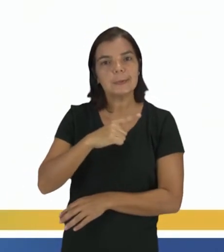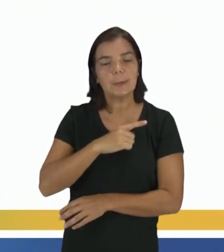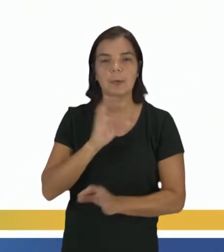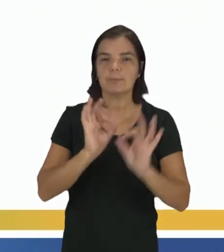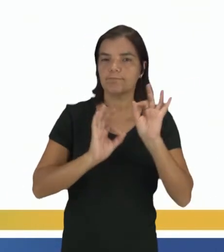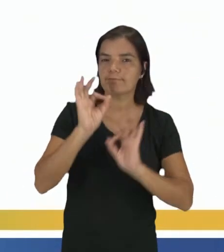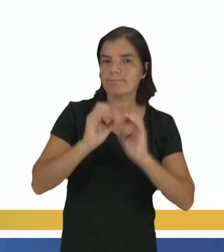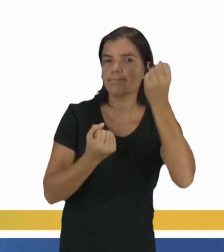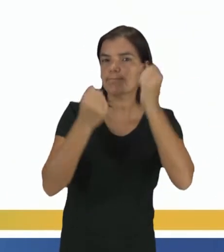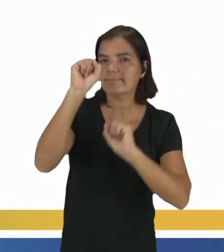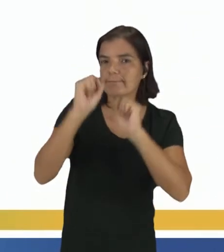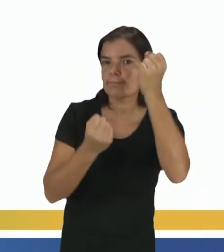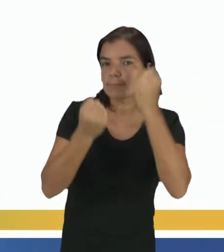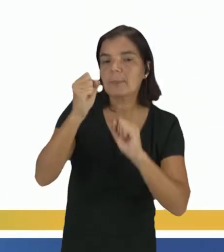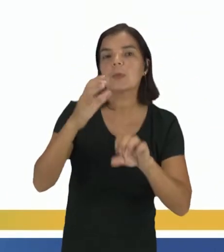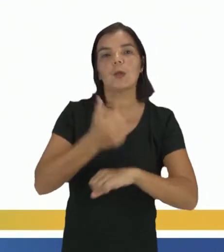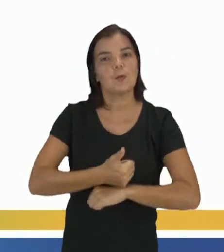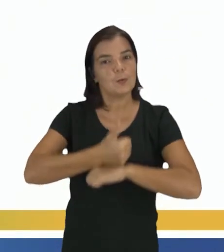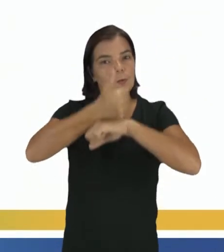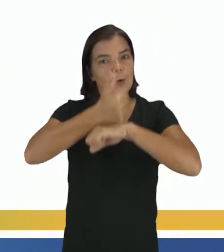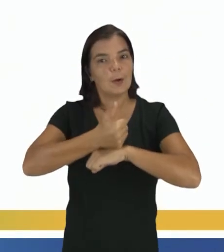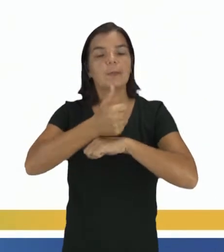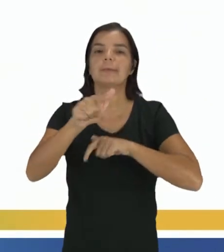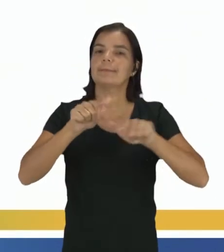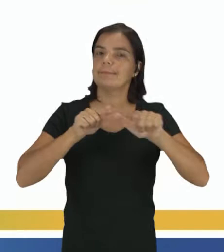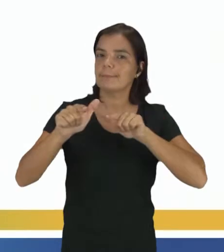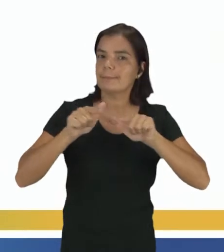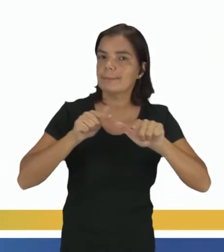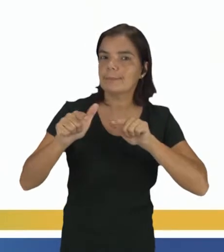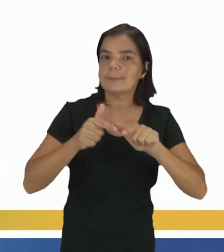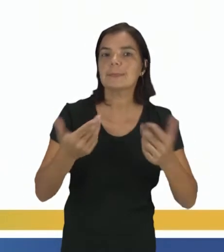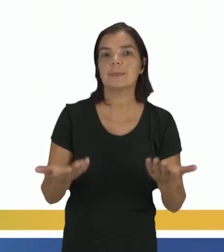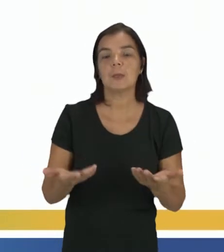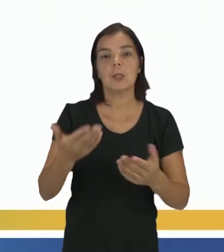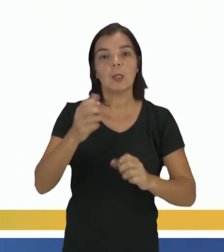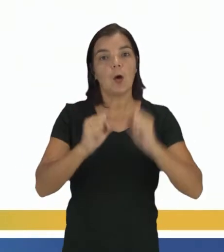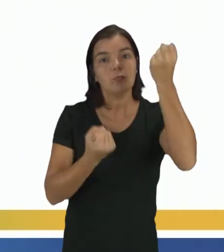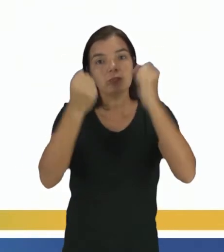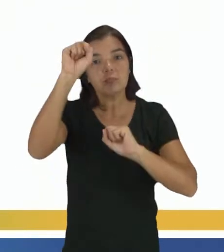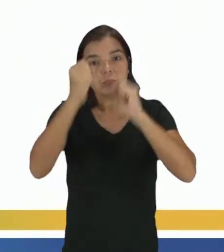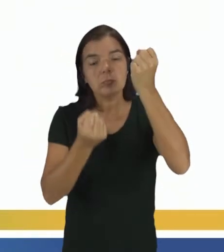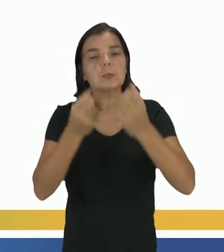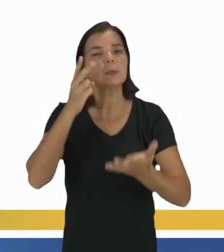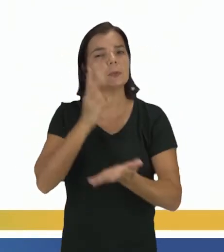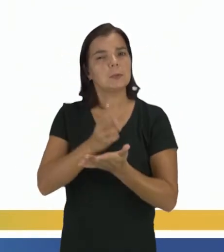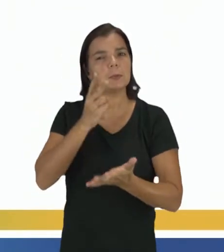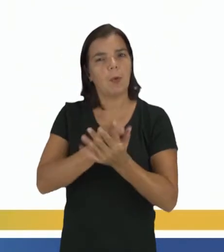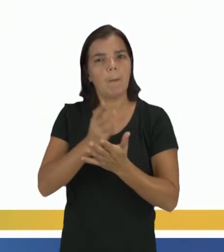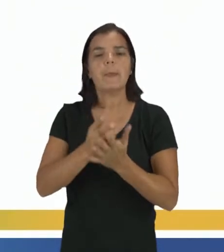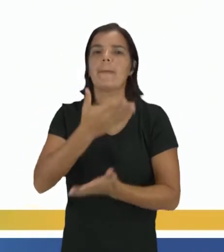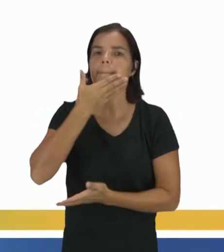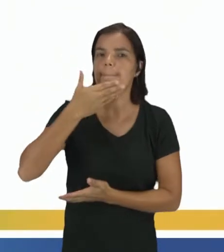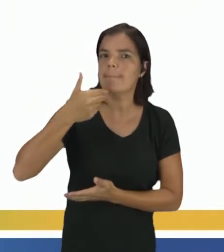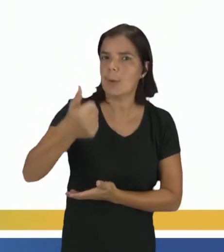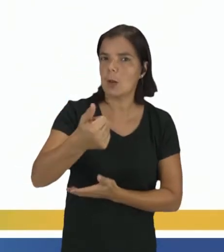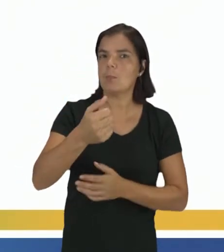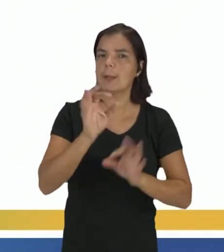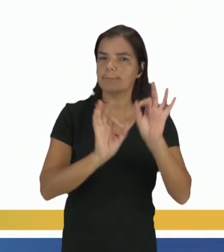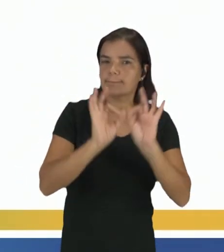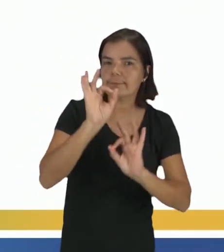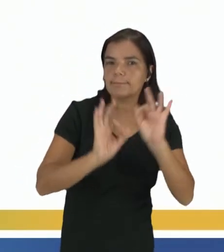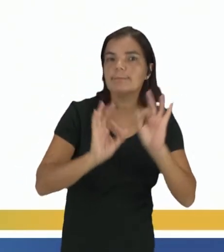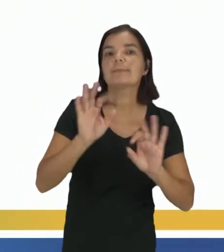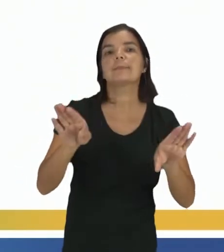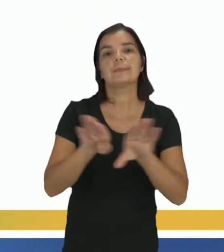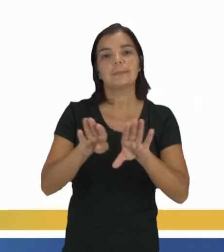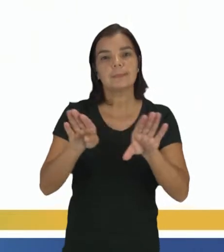sofisticação das indústrias e qualificação dos trabalhos, tá? Então as indústrias elas vão estar cada vez mais sofisticadas, mais elaboradas,